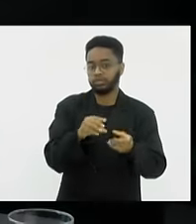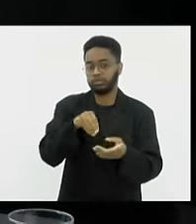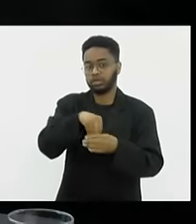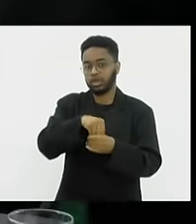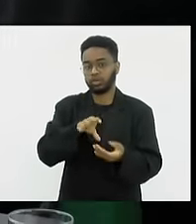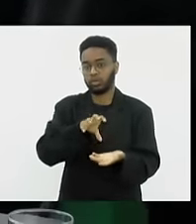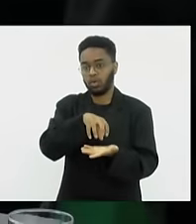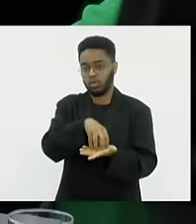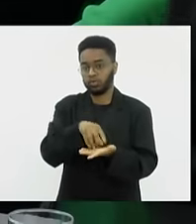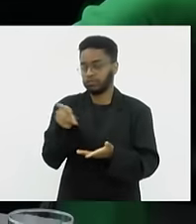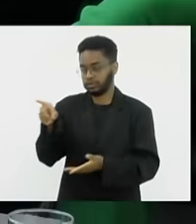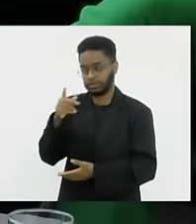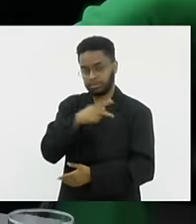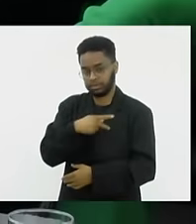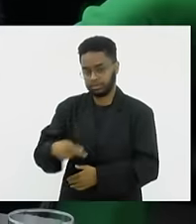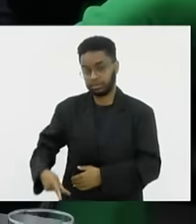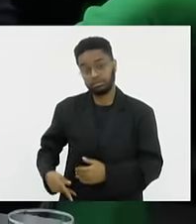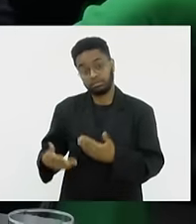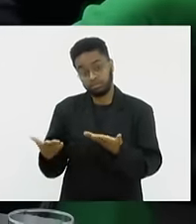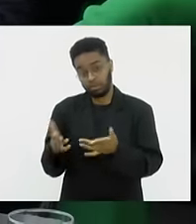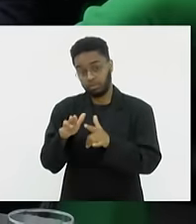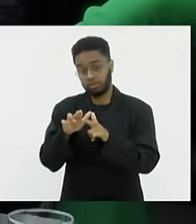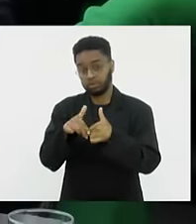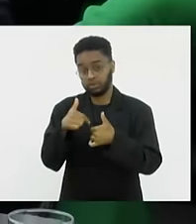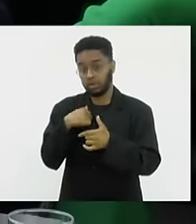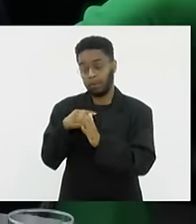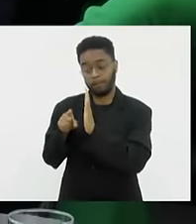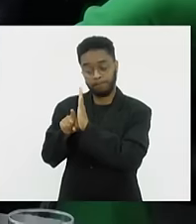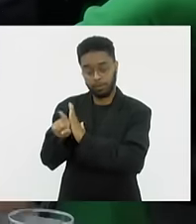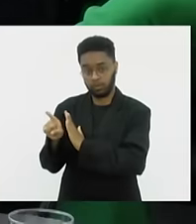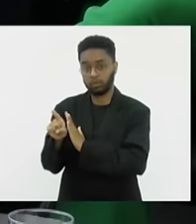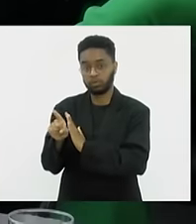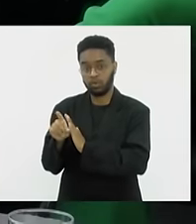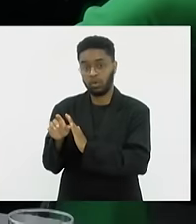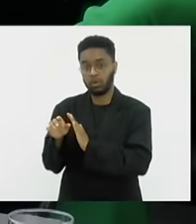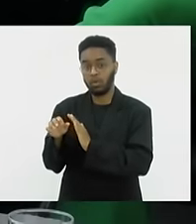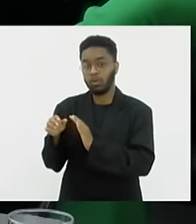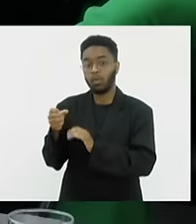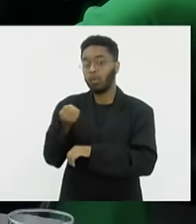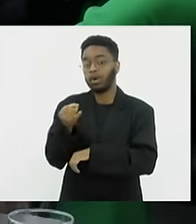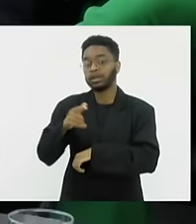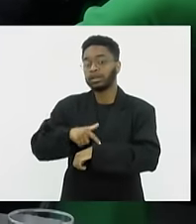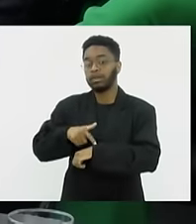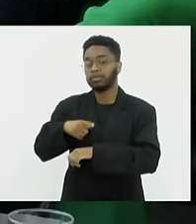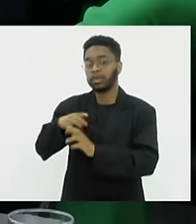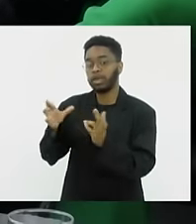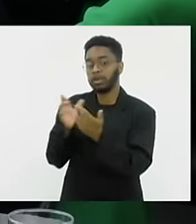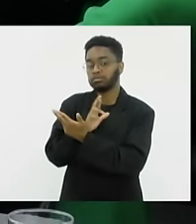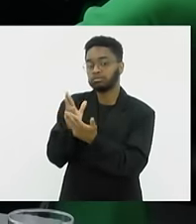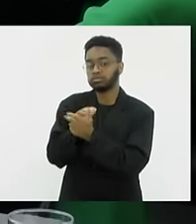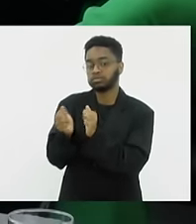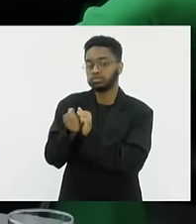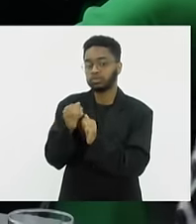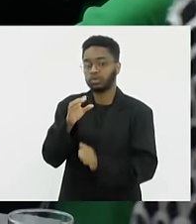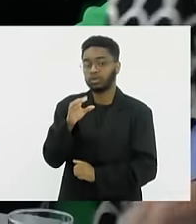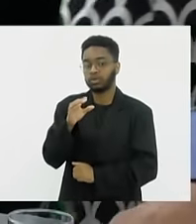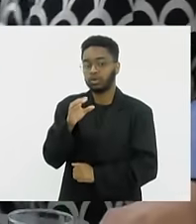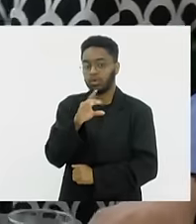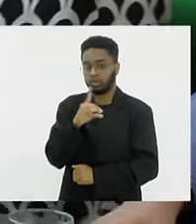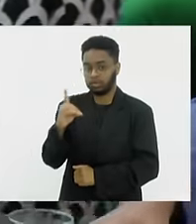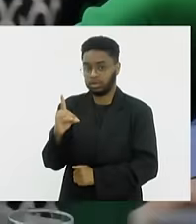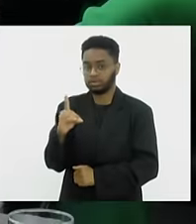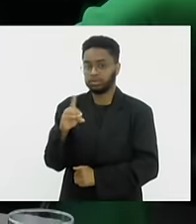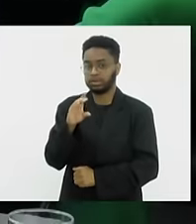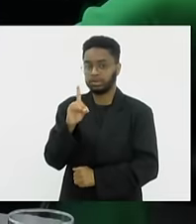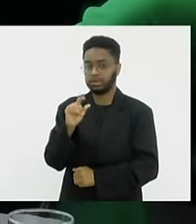senhor é presidente. Por isso que eu estou perguntando qual o tempo de relacionamento que o senhor tem com o seu coordenador, Danilo